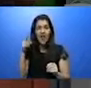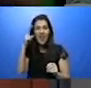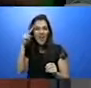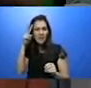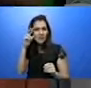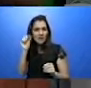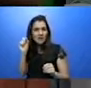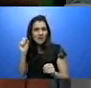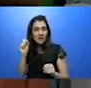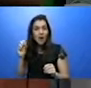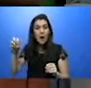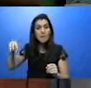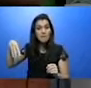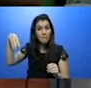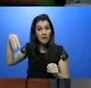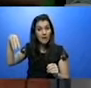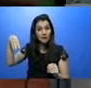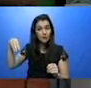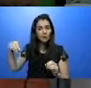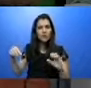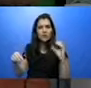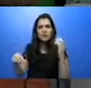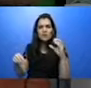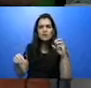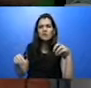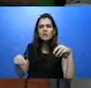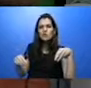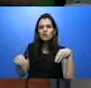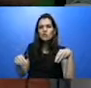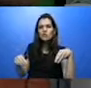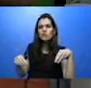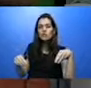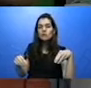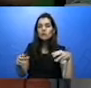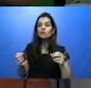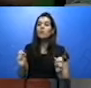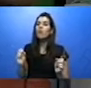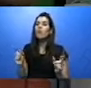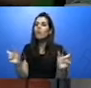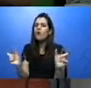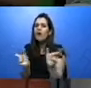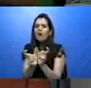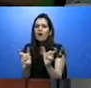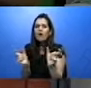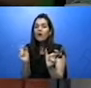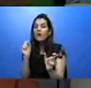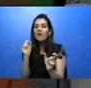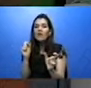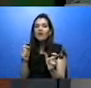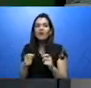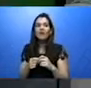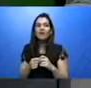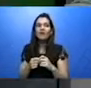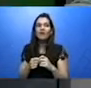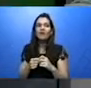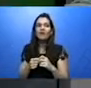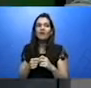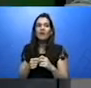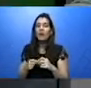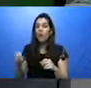na palavra, olha. Metro, centímetro, né? Essa aqui está dentro dessa, olha. Tá